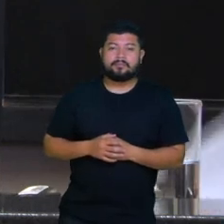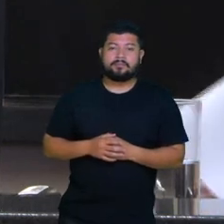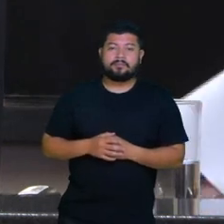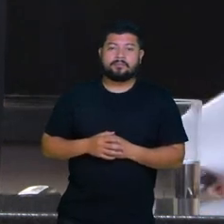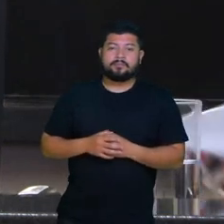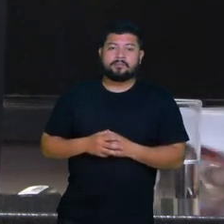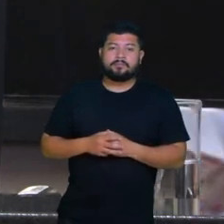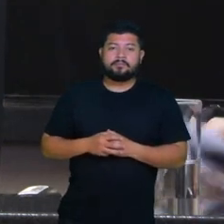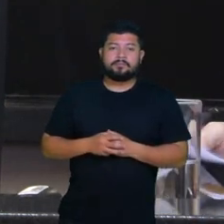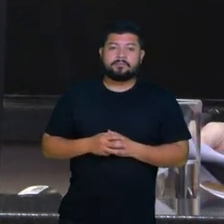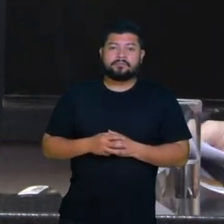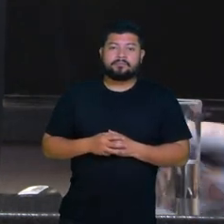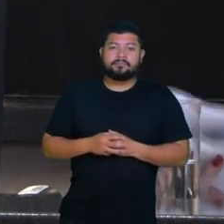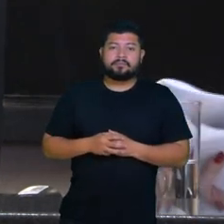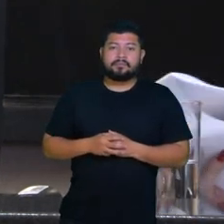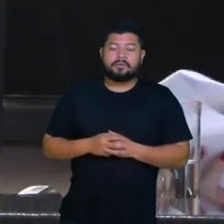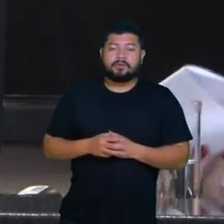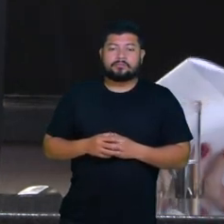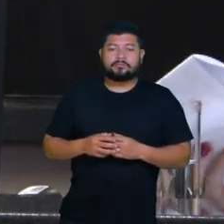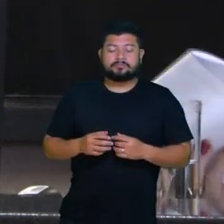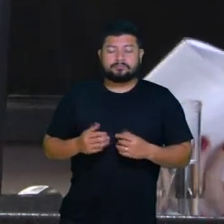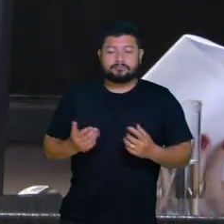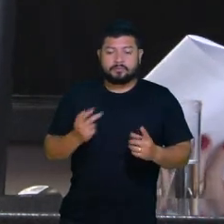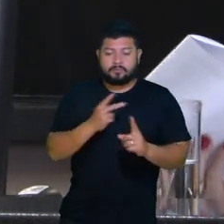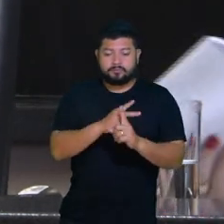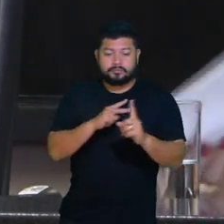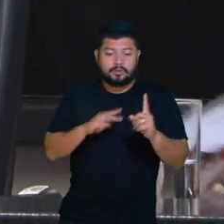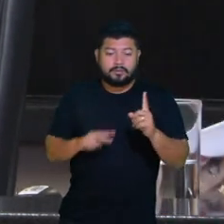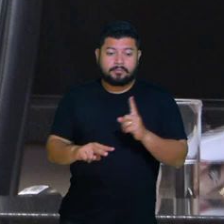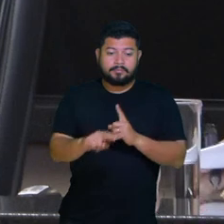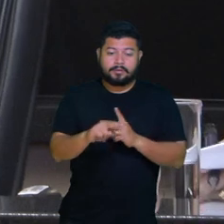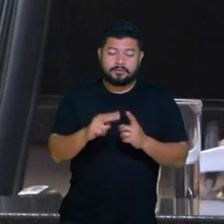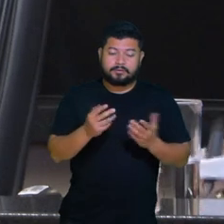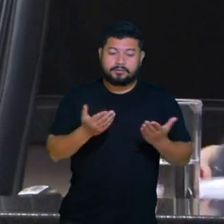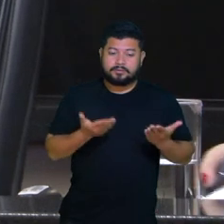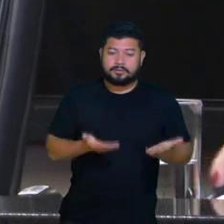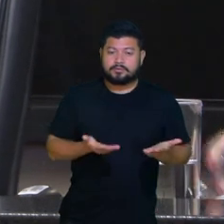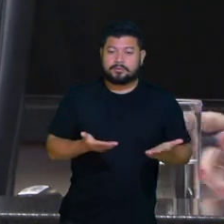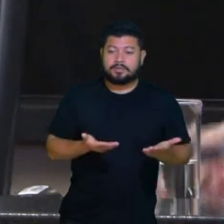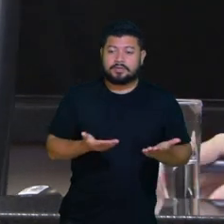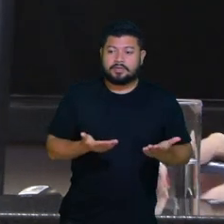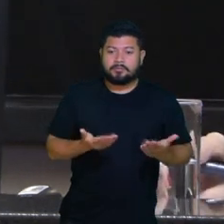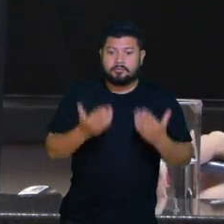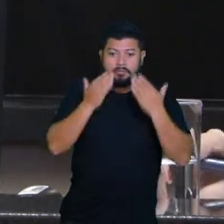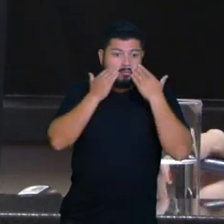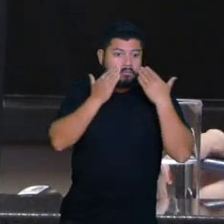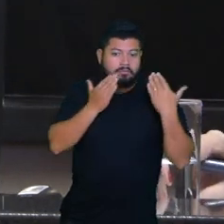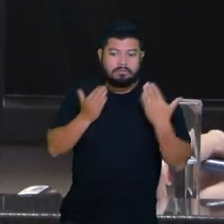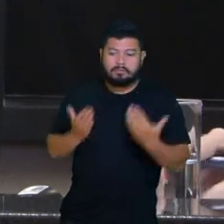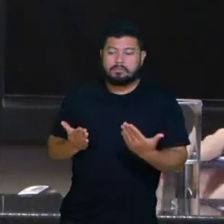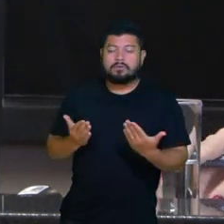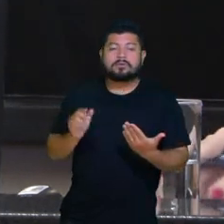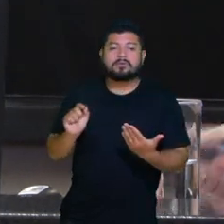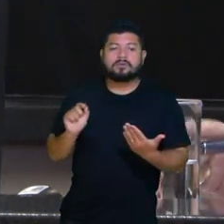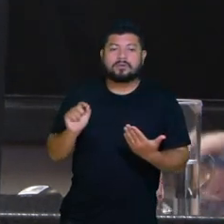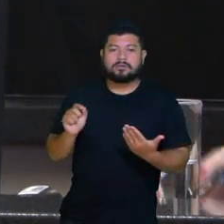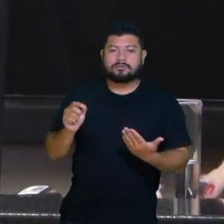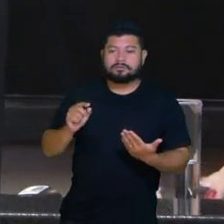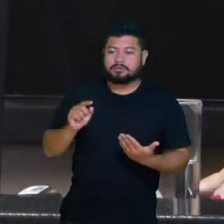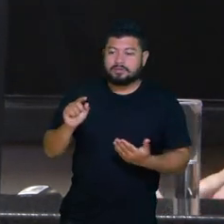eh nessa perspectiva a gente vê que essa disputa ela vem eh muito forte